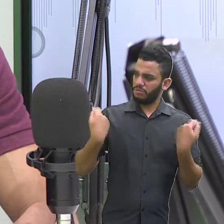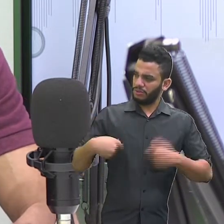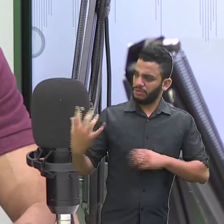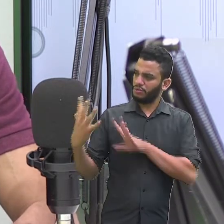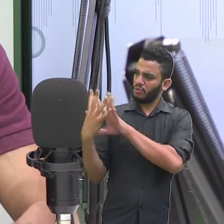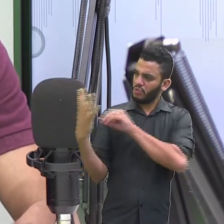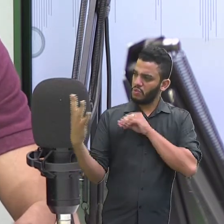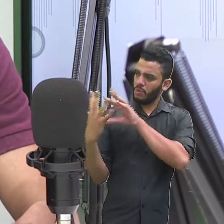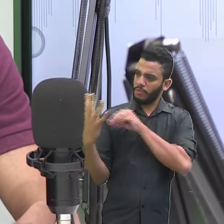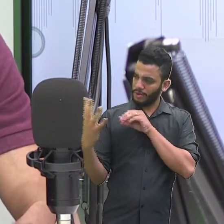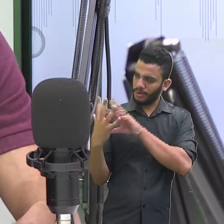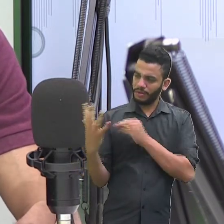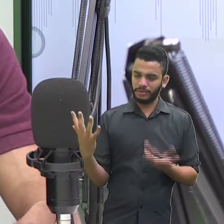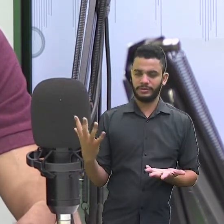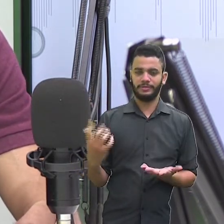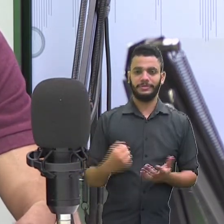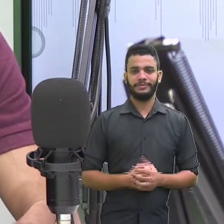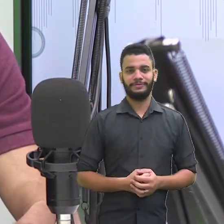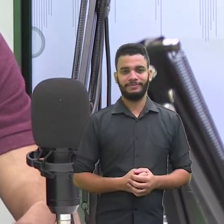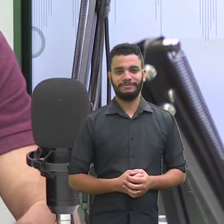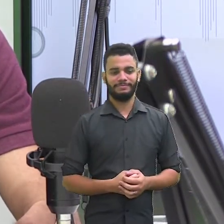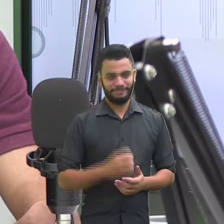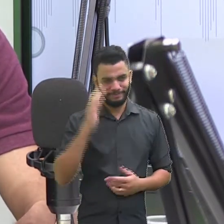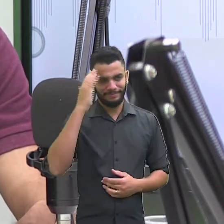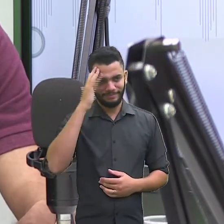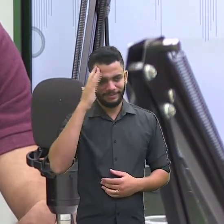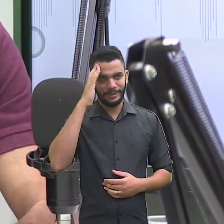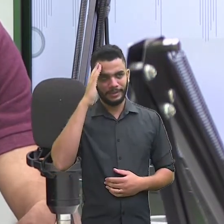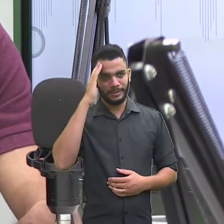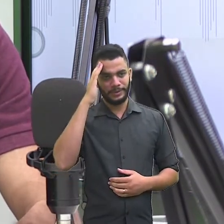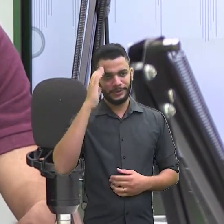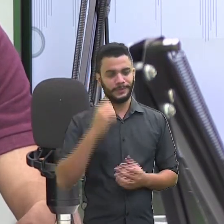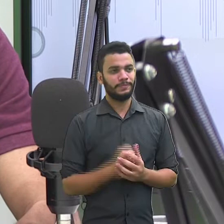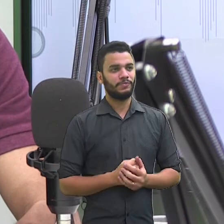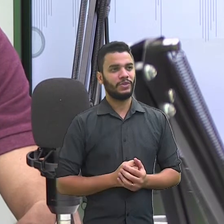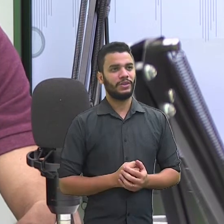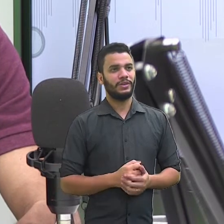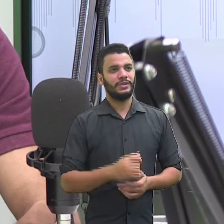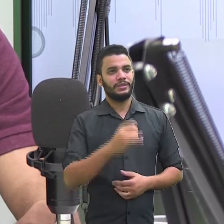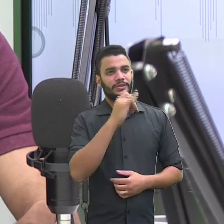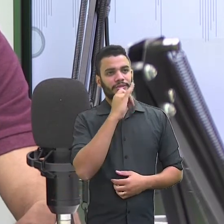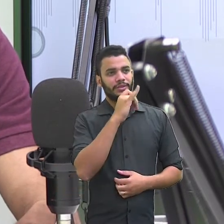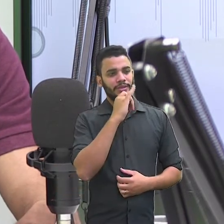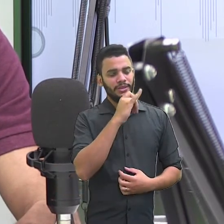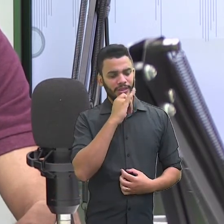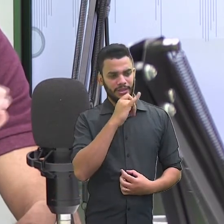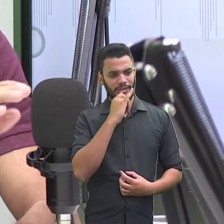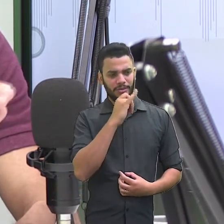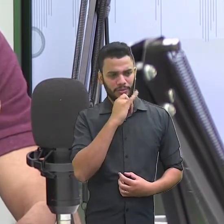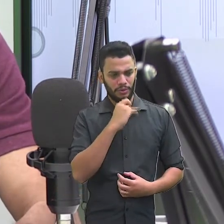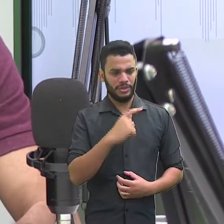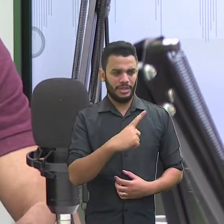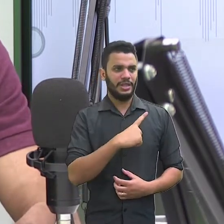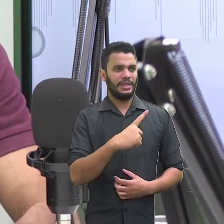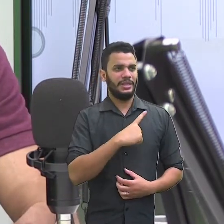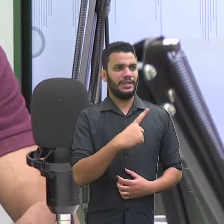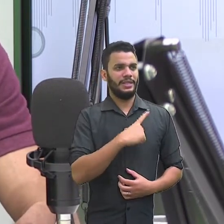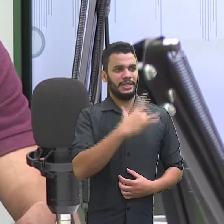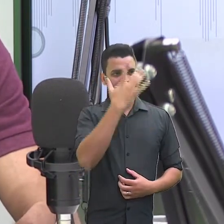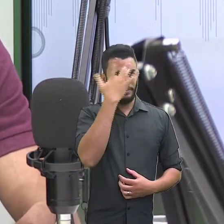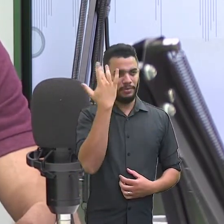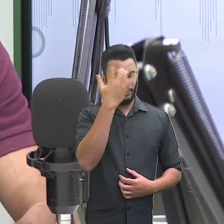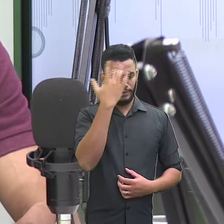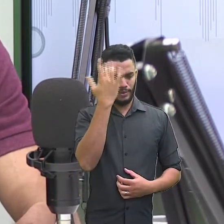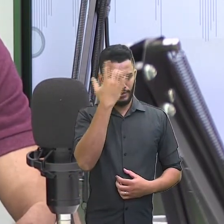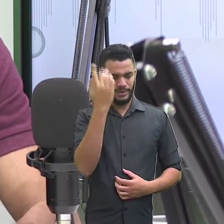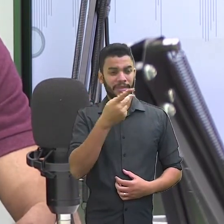que diz faça o que eu falo, mas não faça o que eu faço, isso não cola na educação